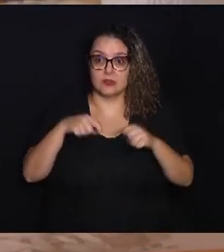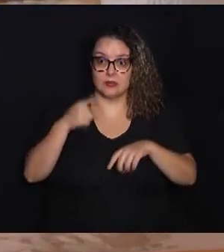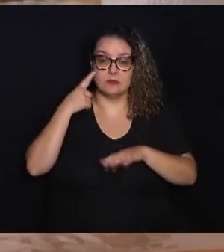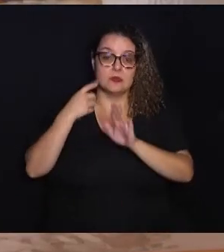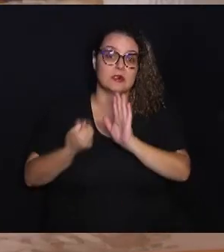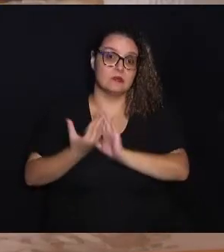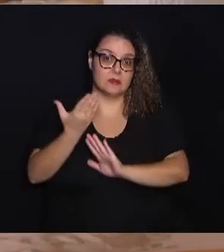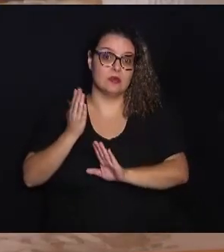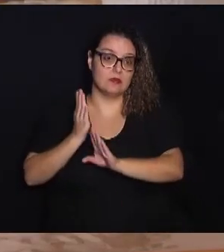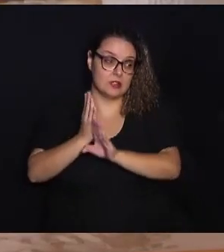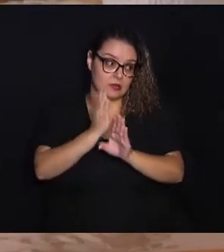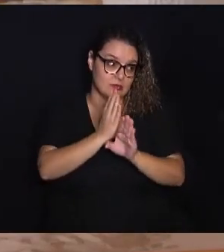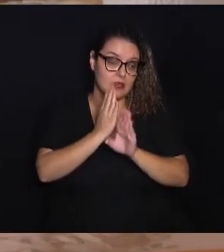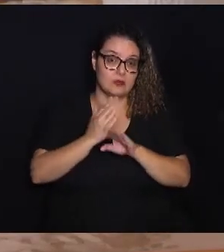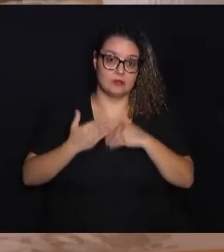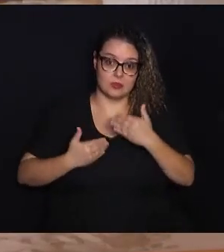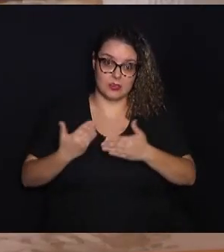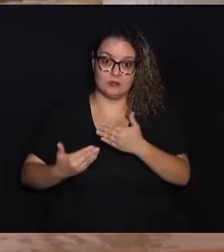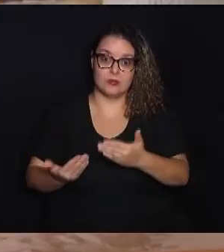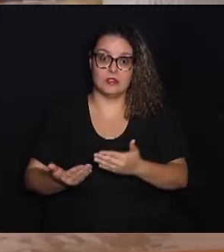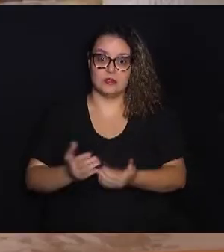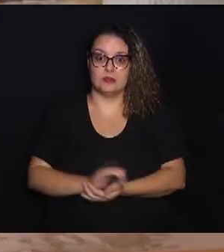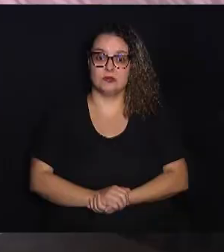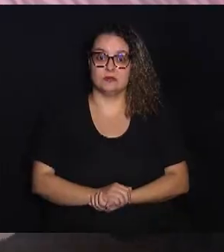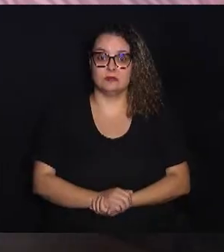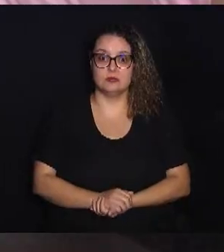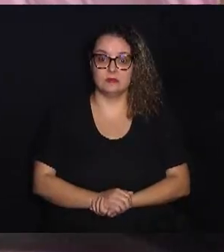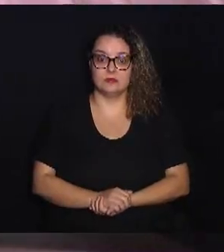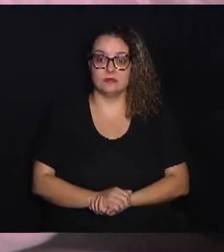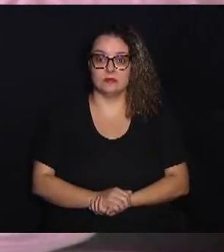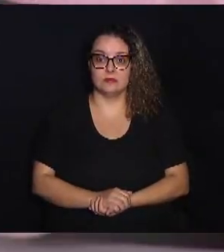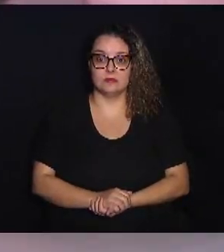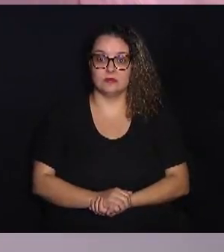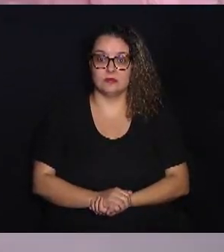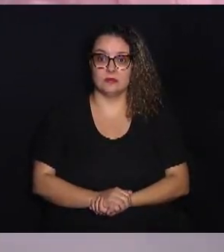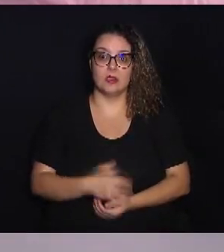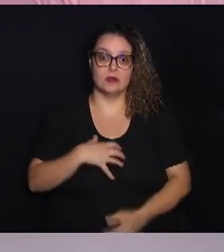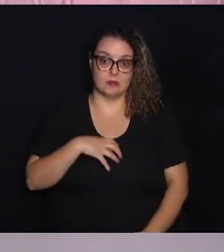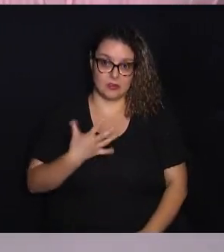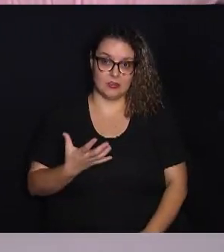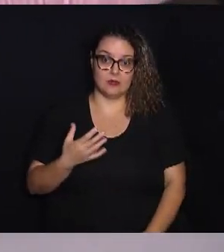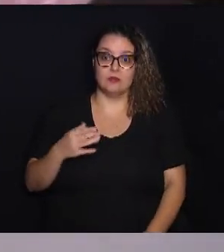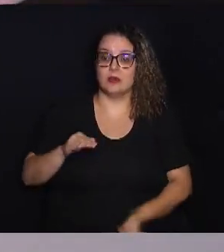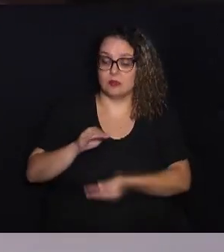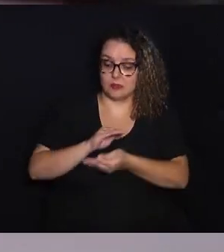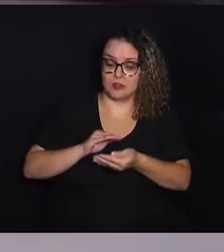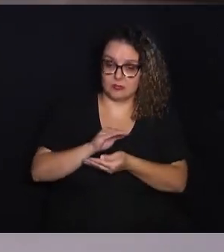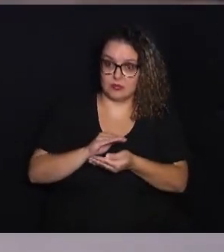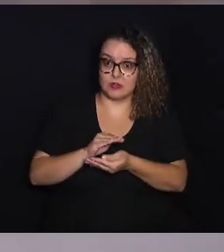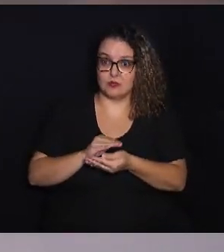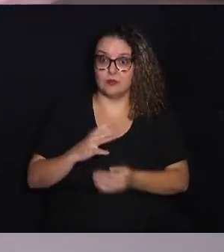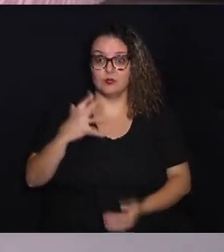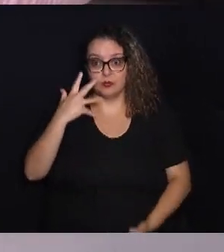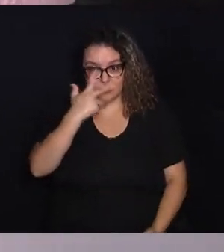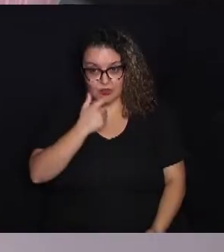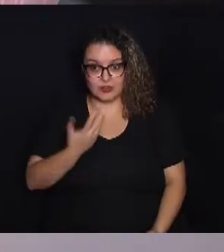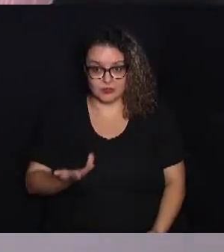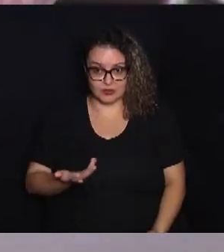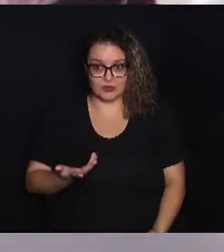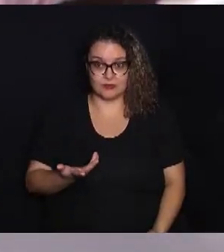E o marmorizado tem muitas formas da gente fazer e acaba que cada artista tem um